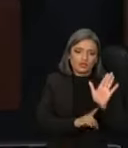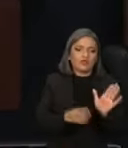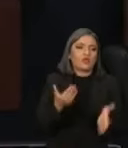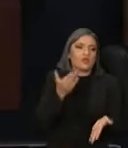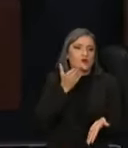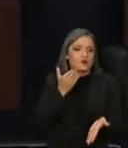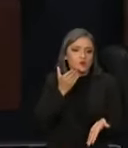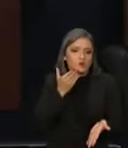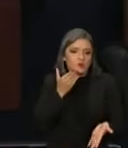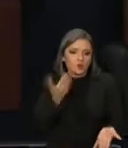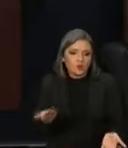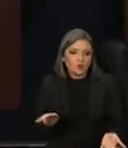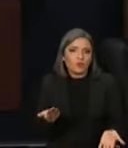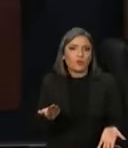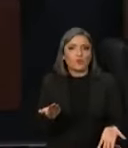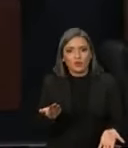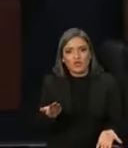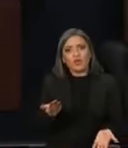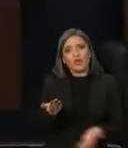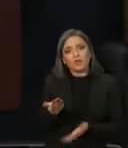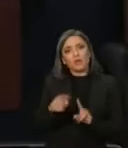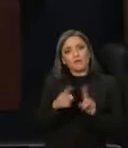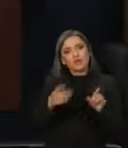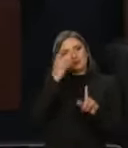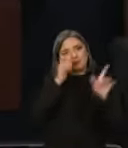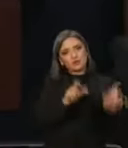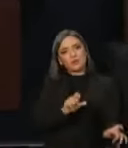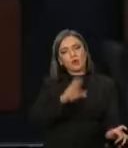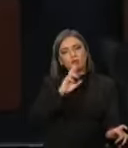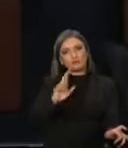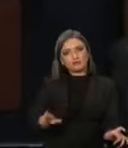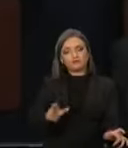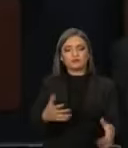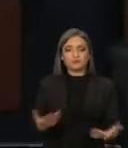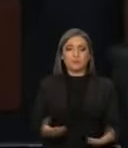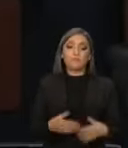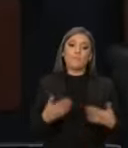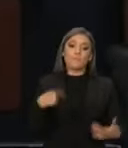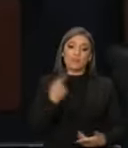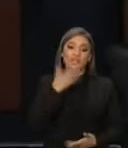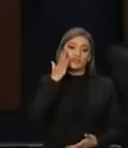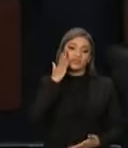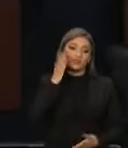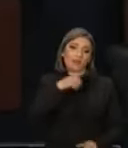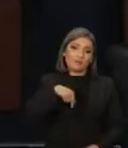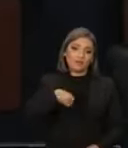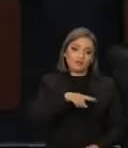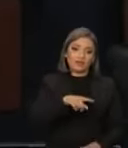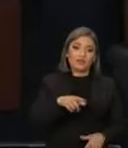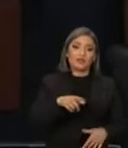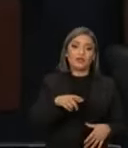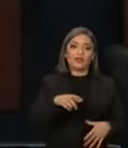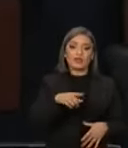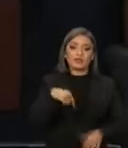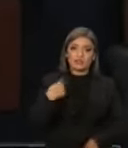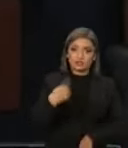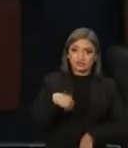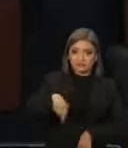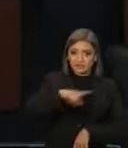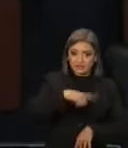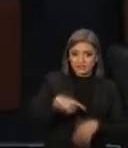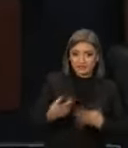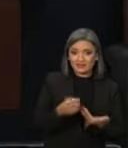a parte de responder pelo ilícito. E nós sabemos que a nossa comunidade carente, isso é uma ficção jurídica